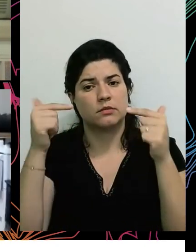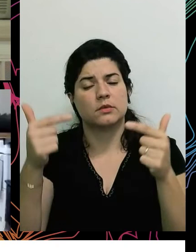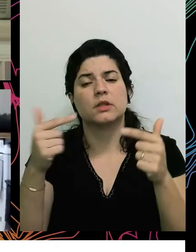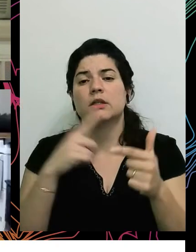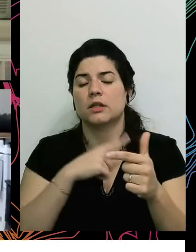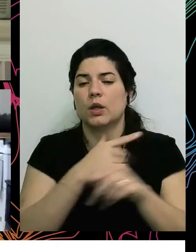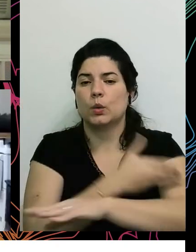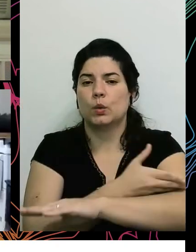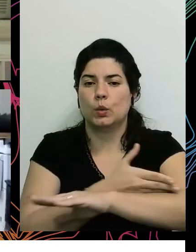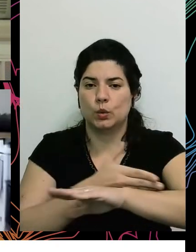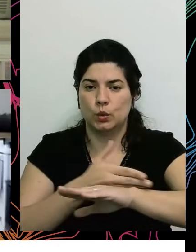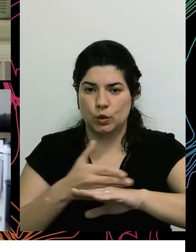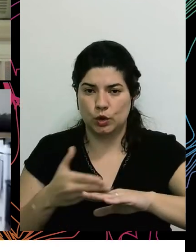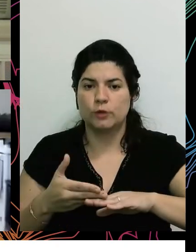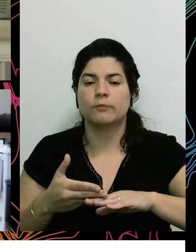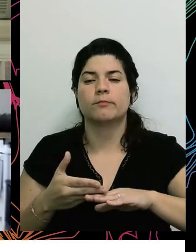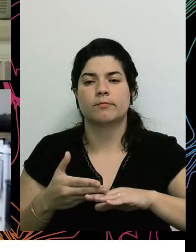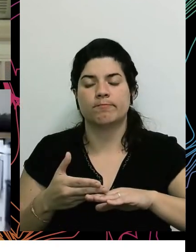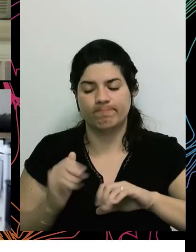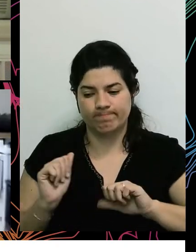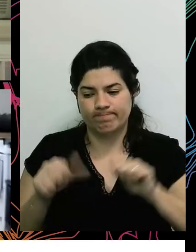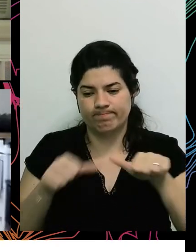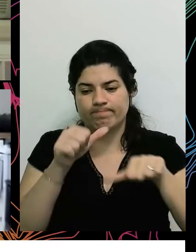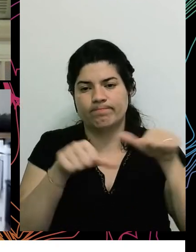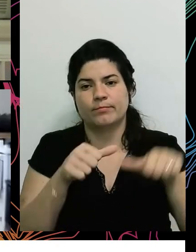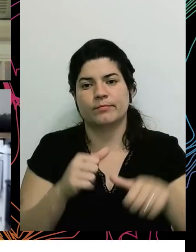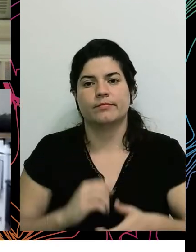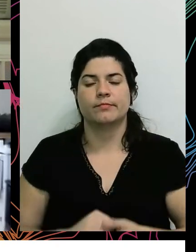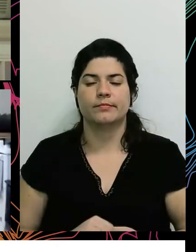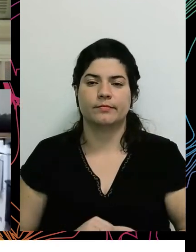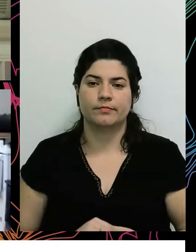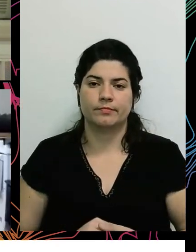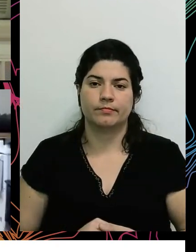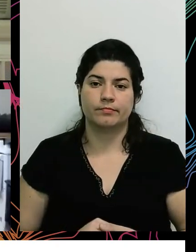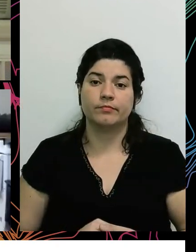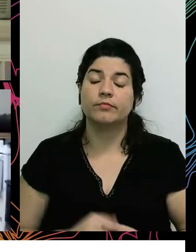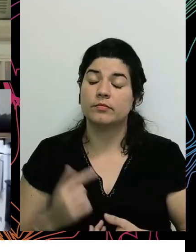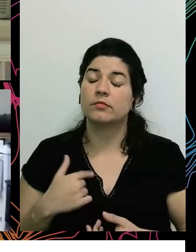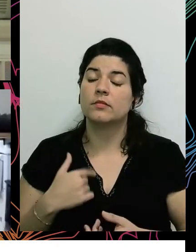acostumadas a reinventar. Eu vou colocar para terminar